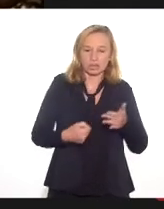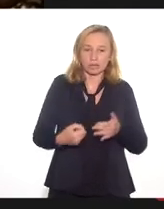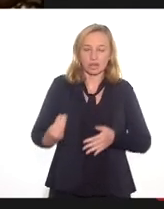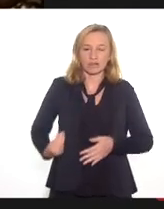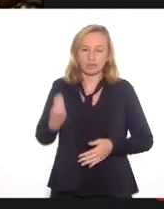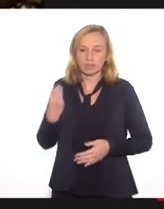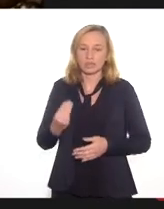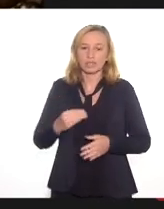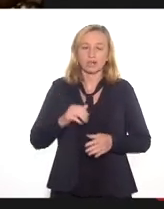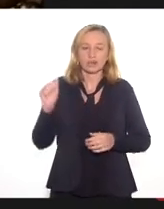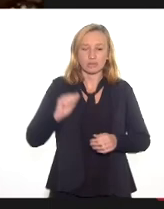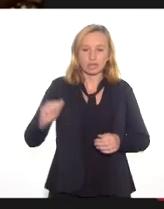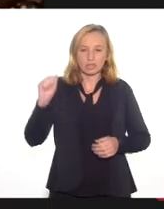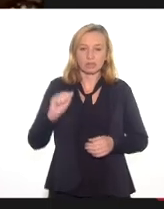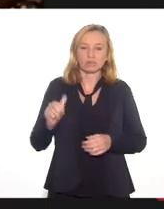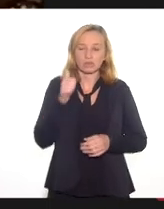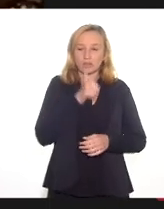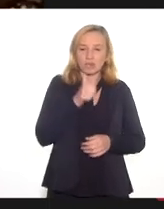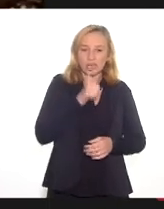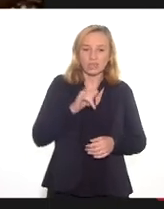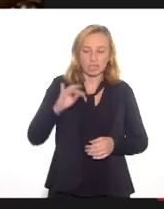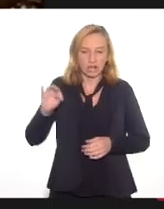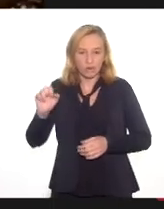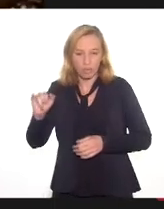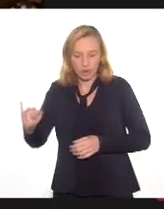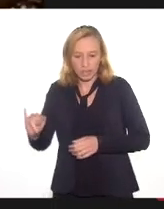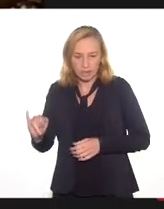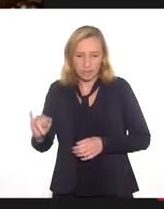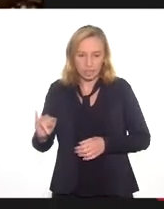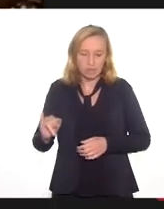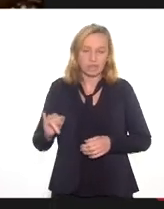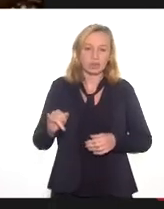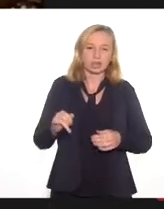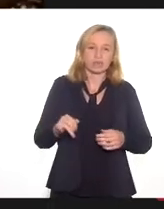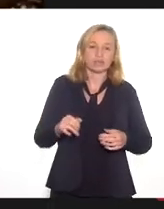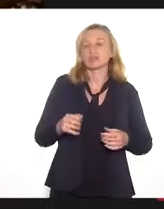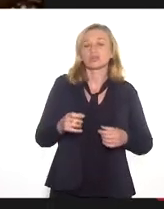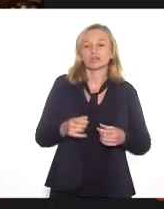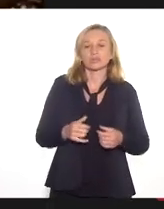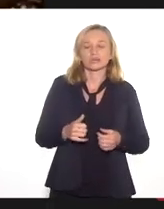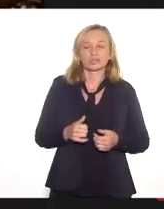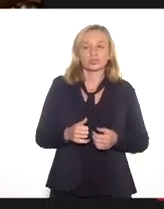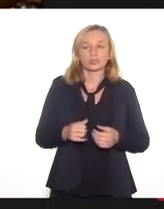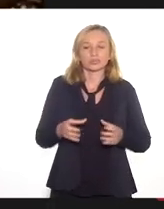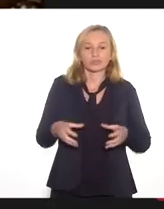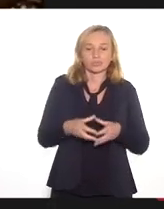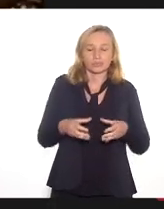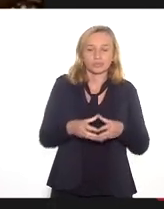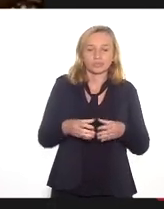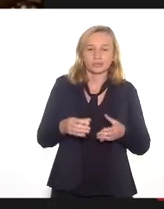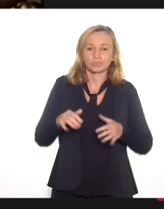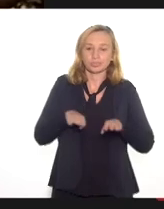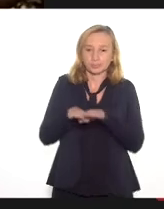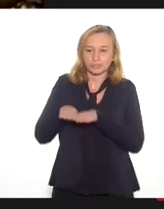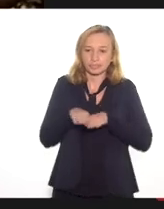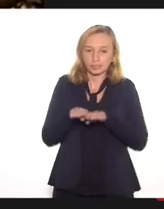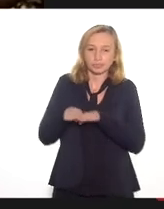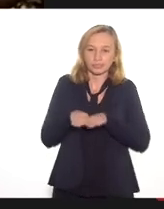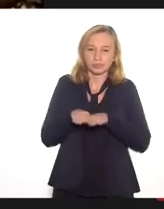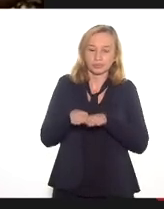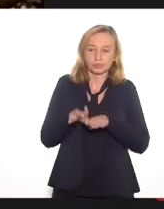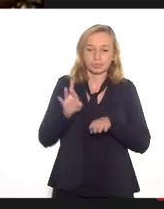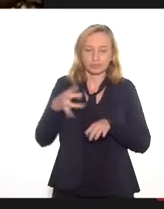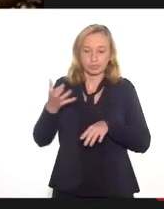Associação de Mulheres de Itaguaí Guerreiras e Articuladoras Sociais Comissão da Igualdade Racial